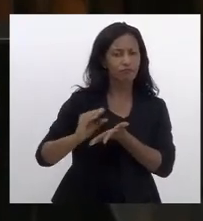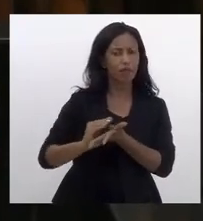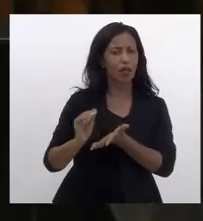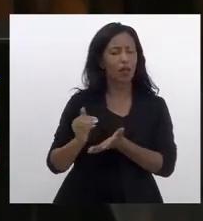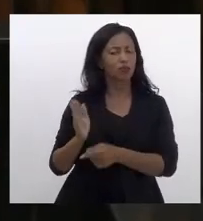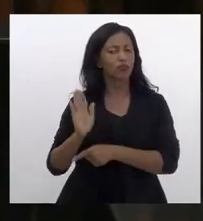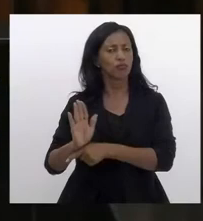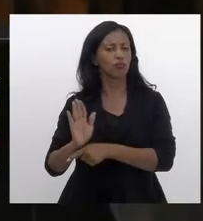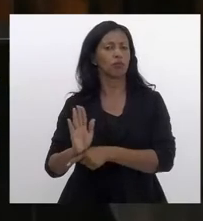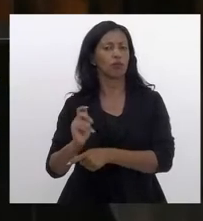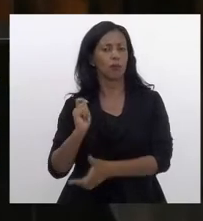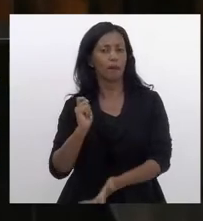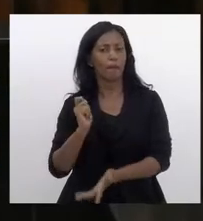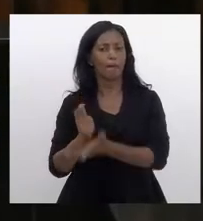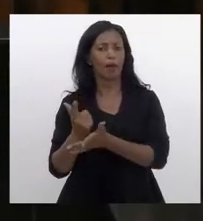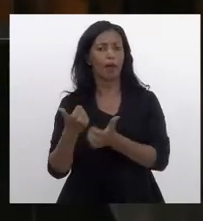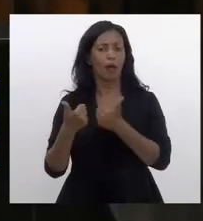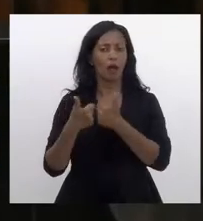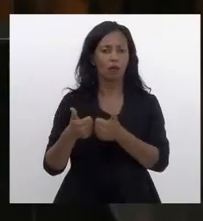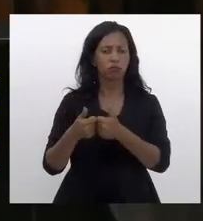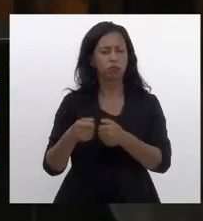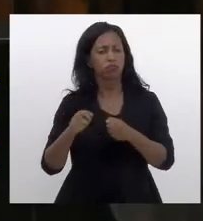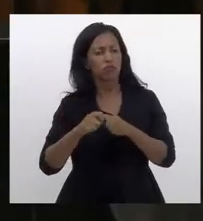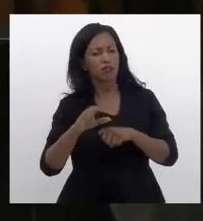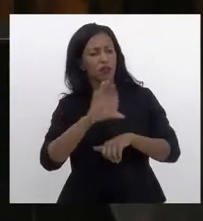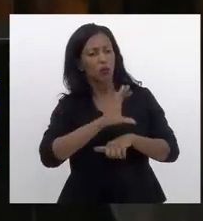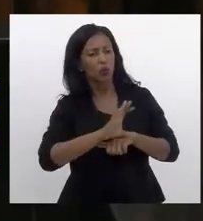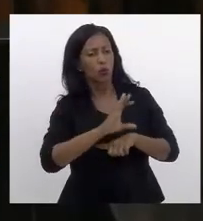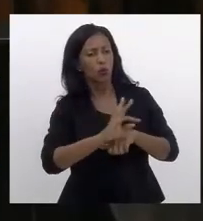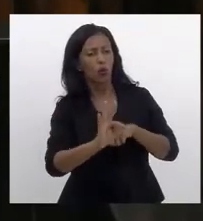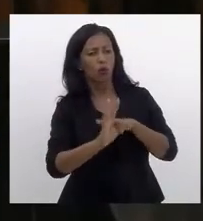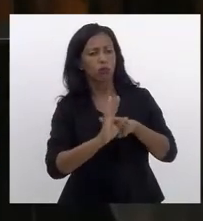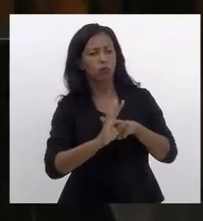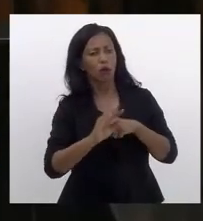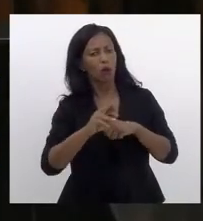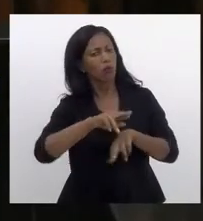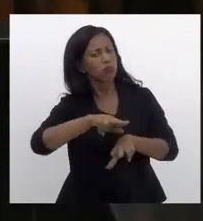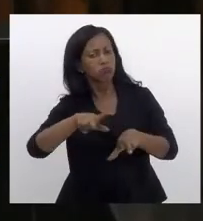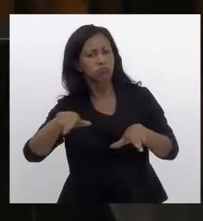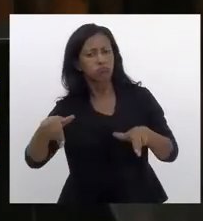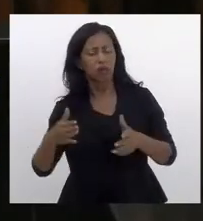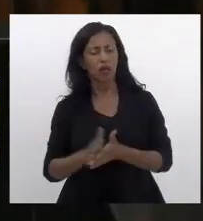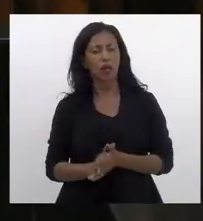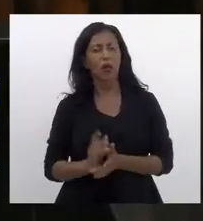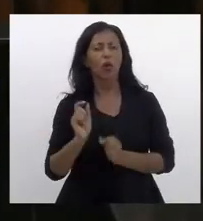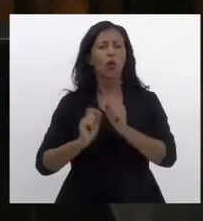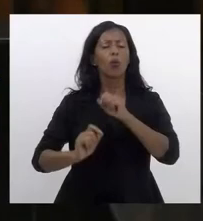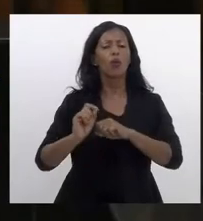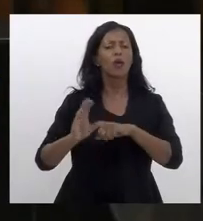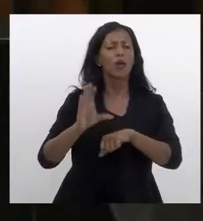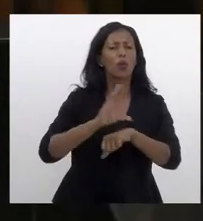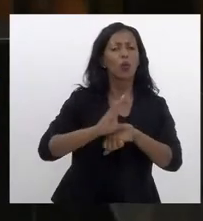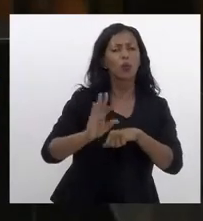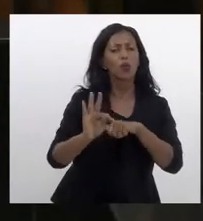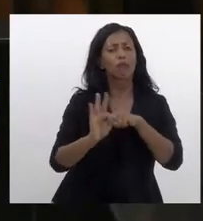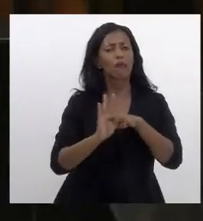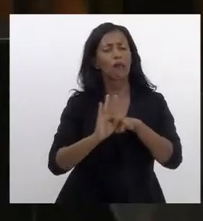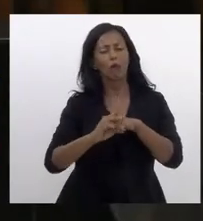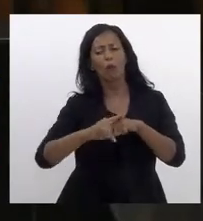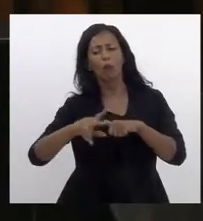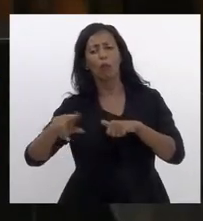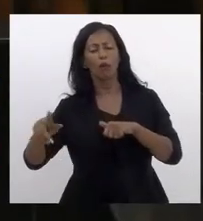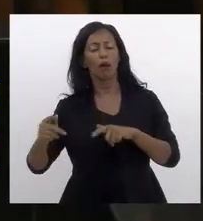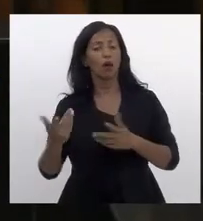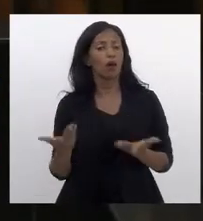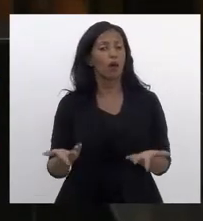esse estudante possa cursar um curso técnico subsequente. O que, que é o curso técnico subsequente? É aquele curso